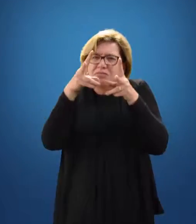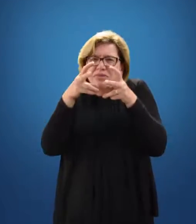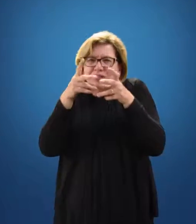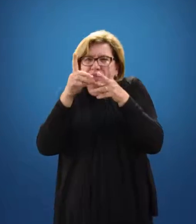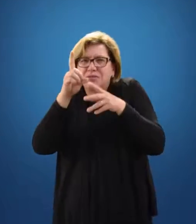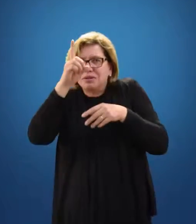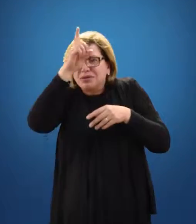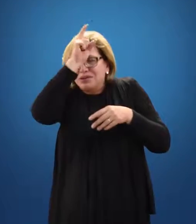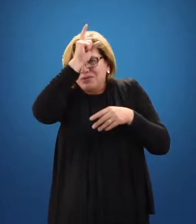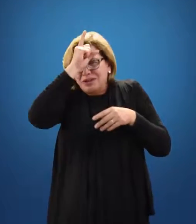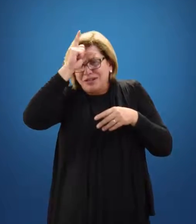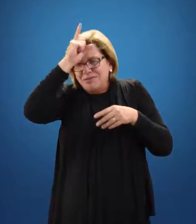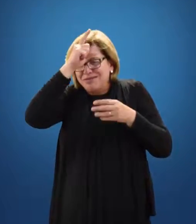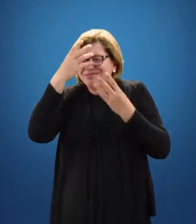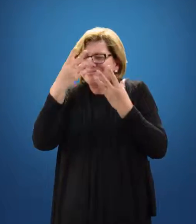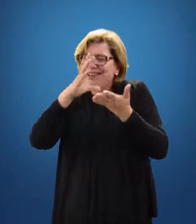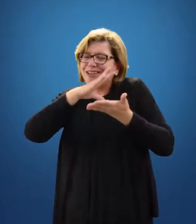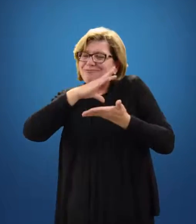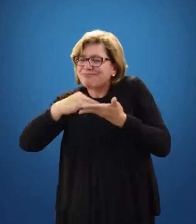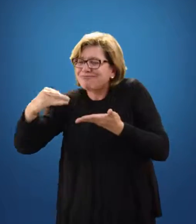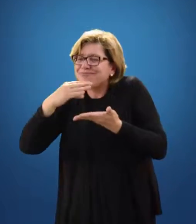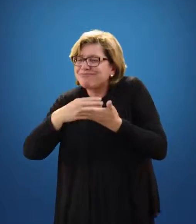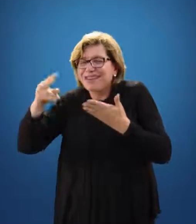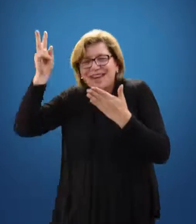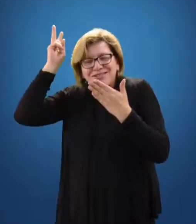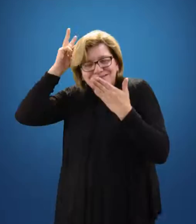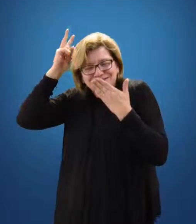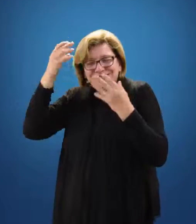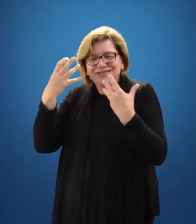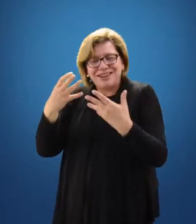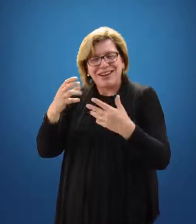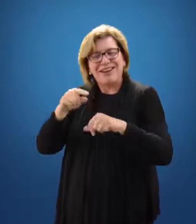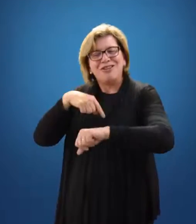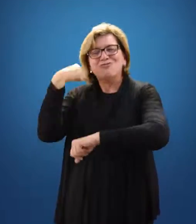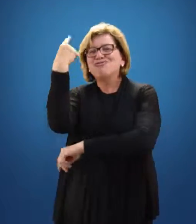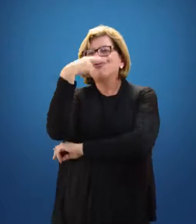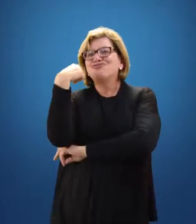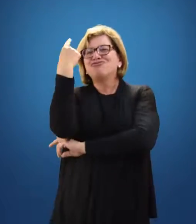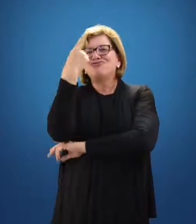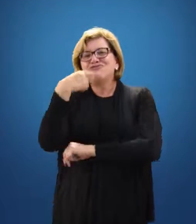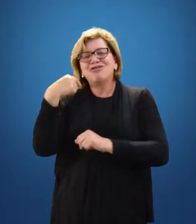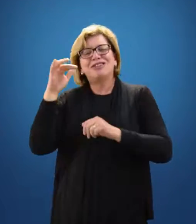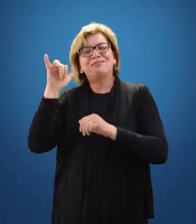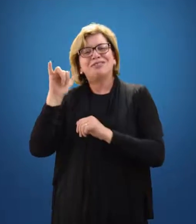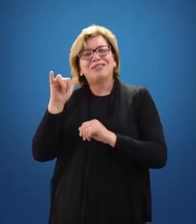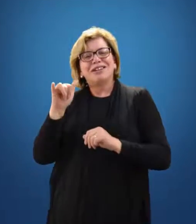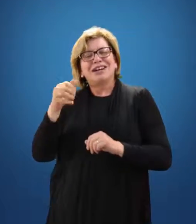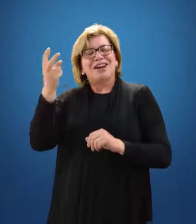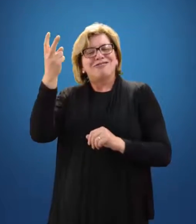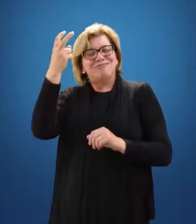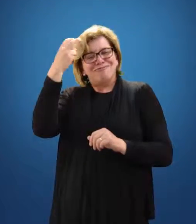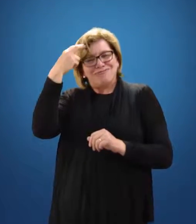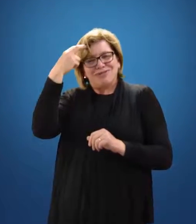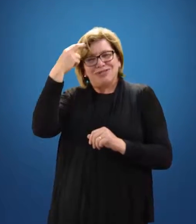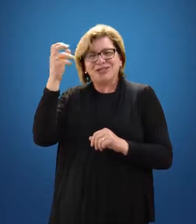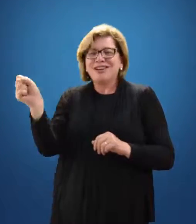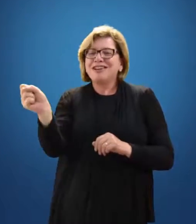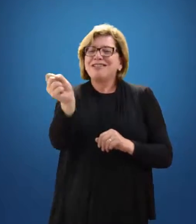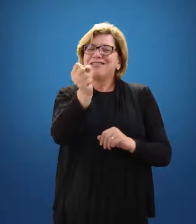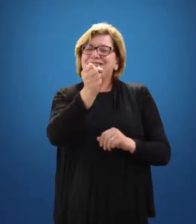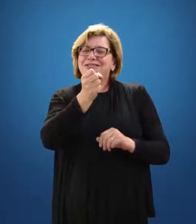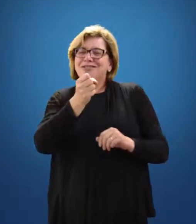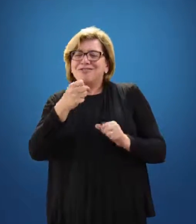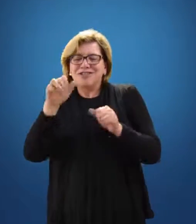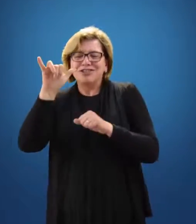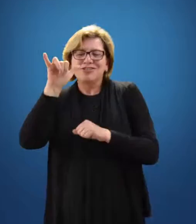virar índio, gente. Ele quer mais tempo para fazer a cultura, para beber cerveja, para ficar com os